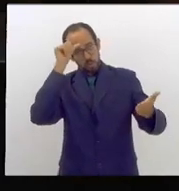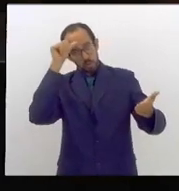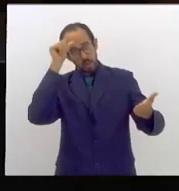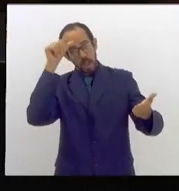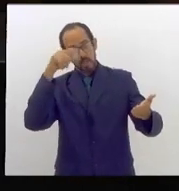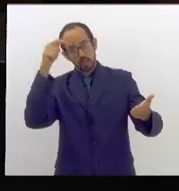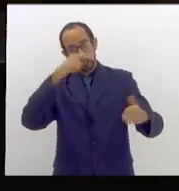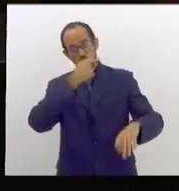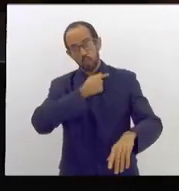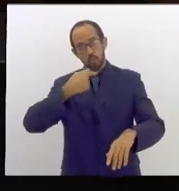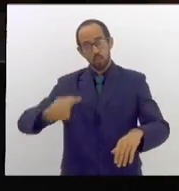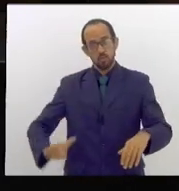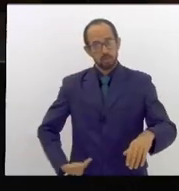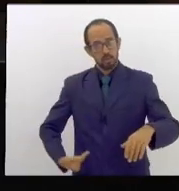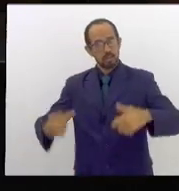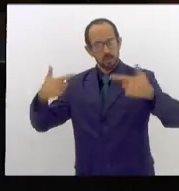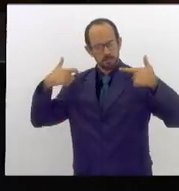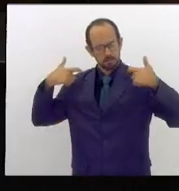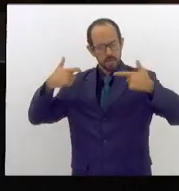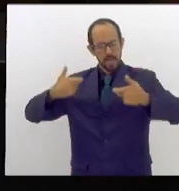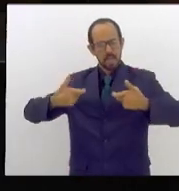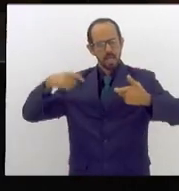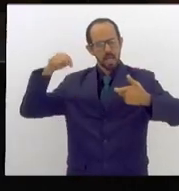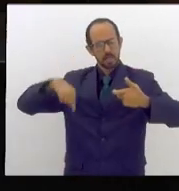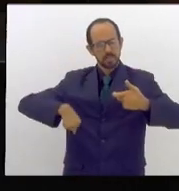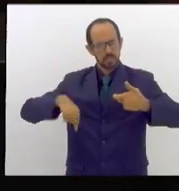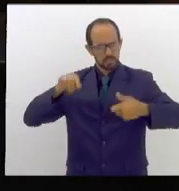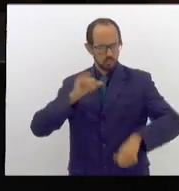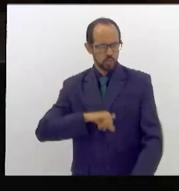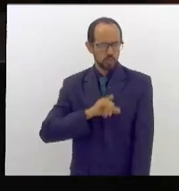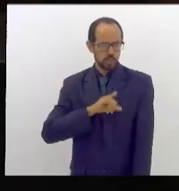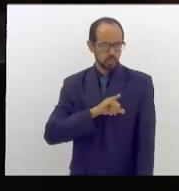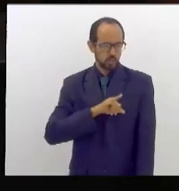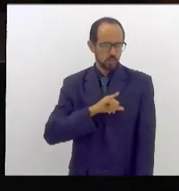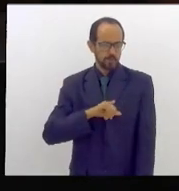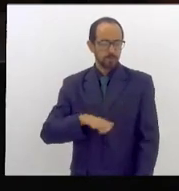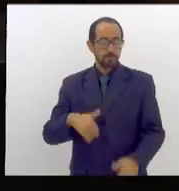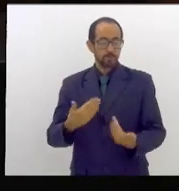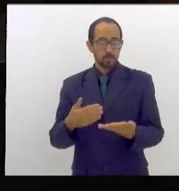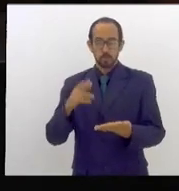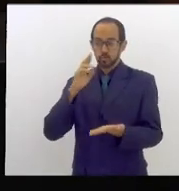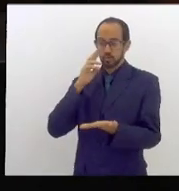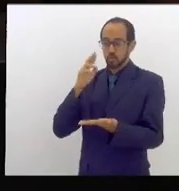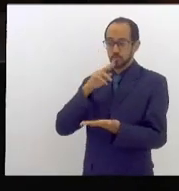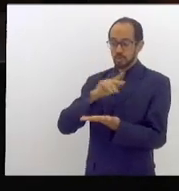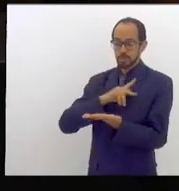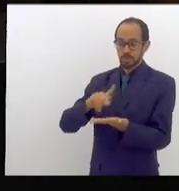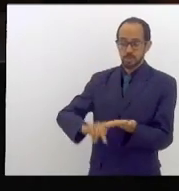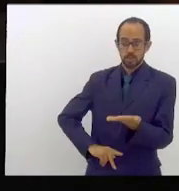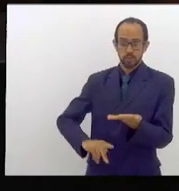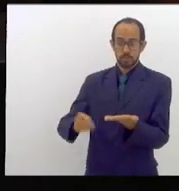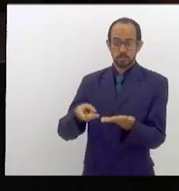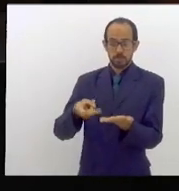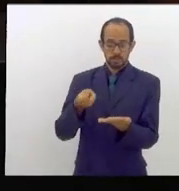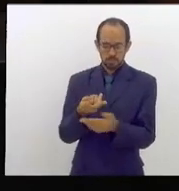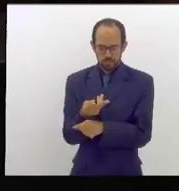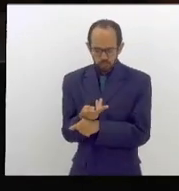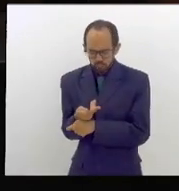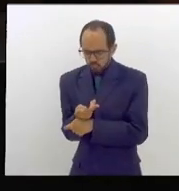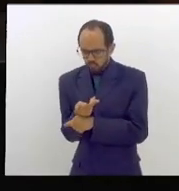governador das chacinas no Rio de Janeiro e aí senhor presidente olhando com o lupa esse orçamento